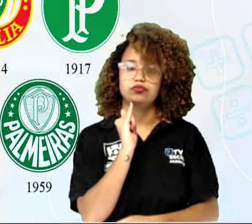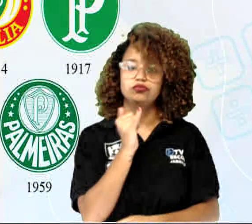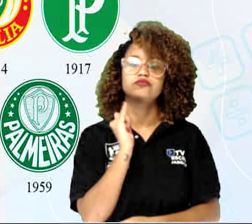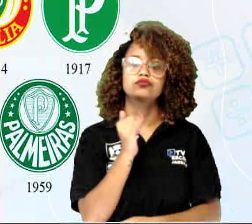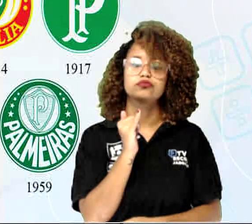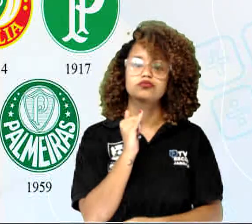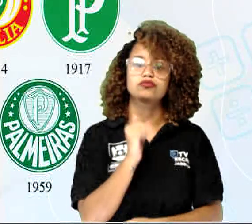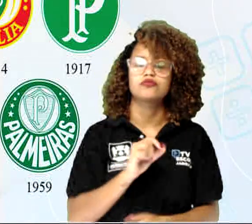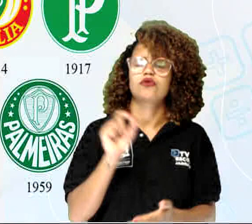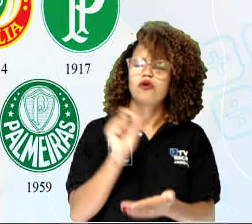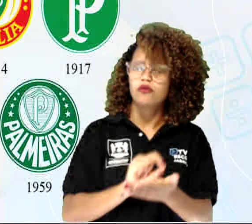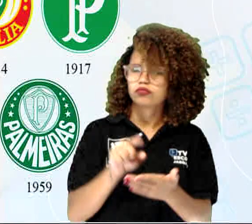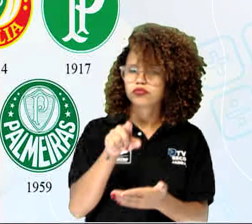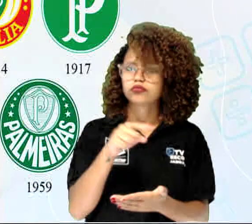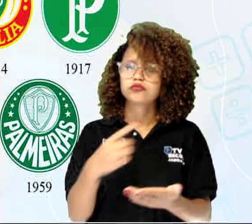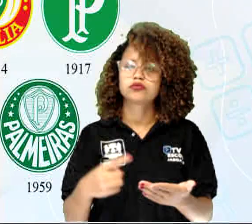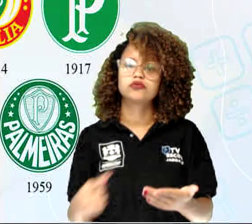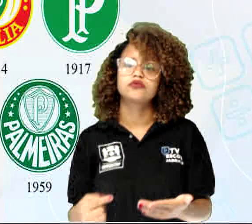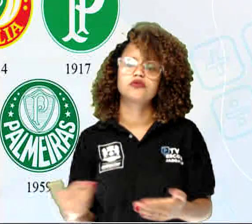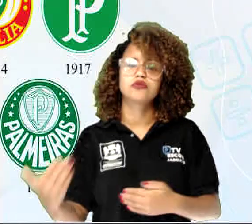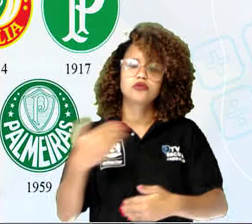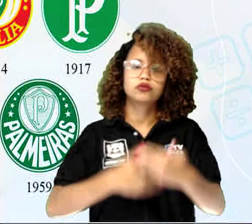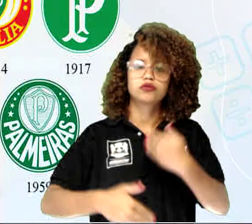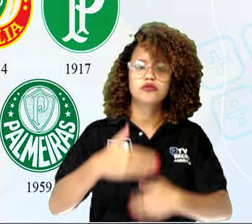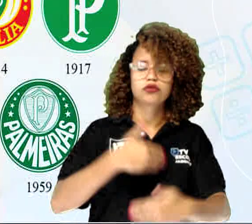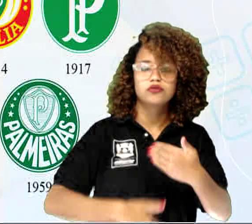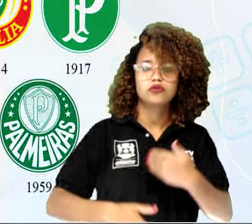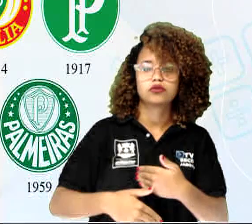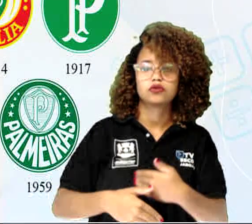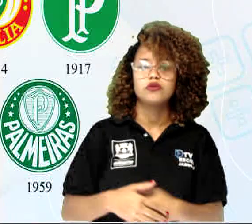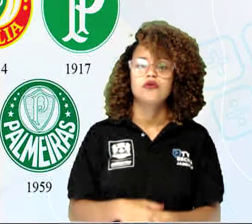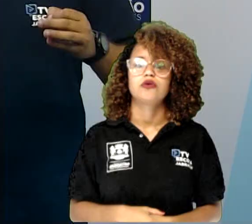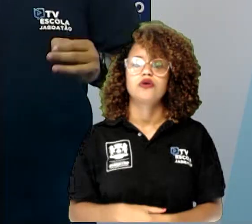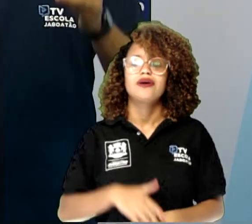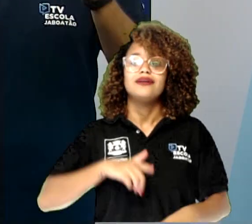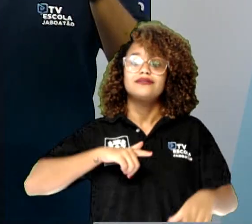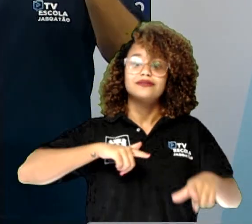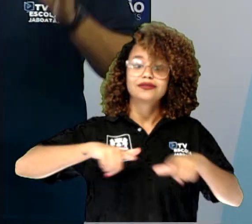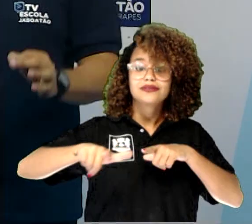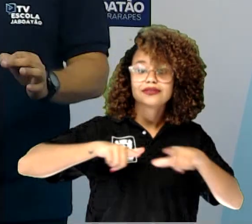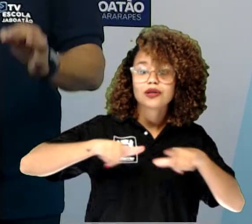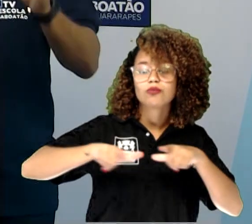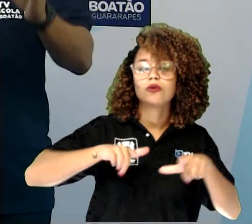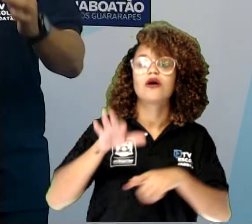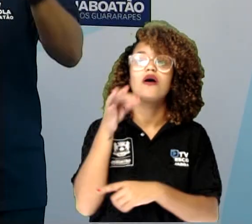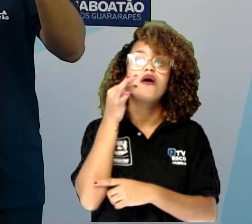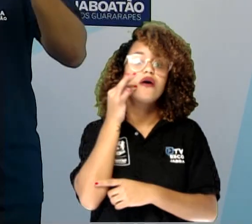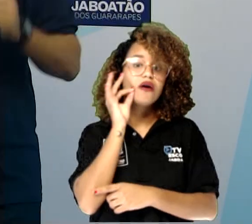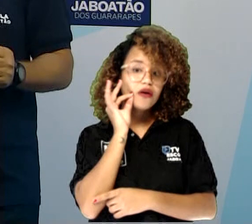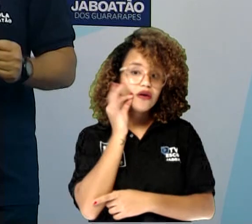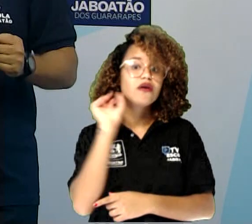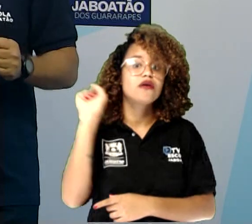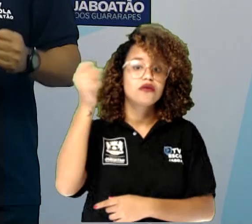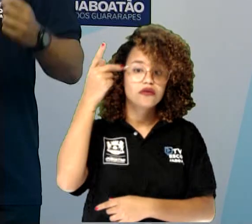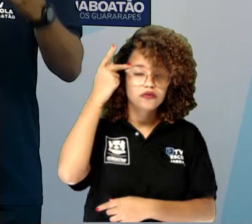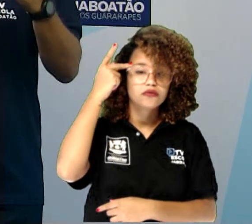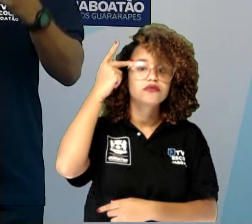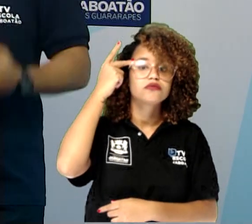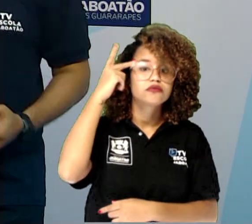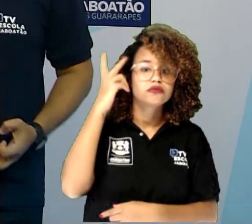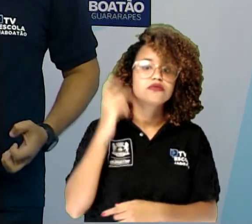italianos, você vai anotar aí, eles vieram exatamente para trabalhar no café, em São Paulo,